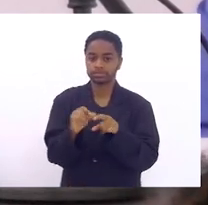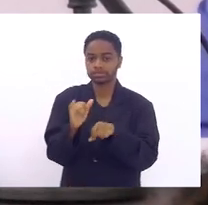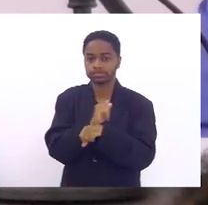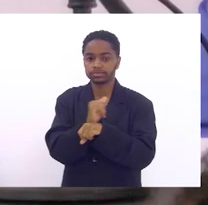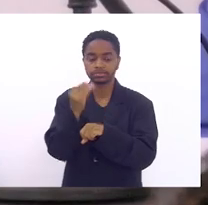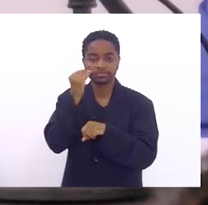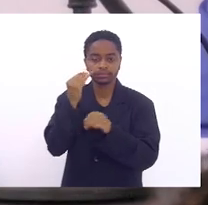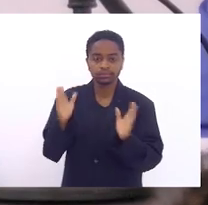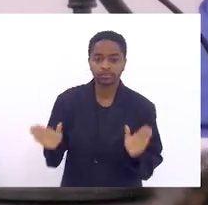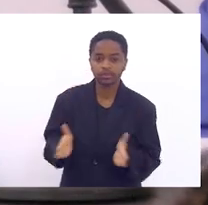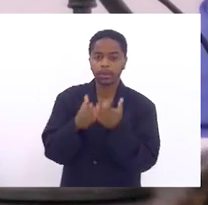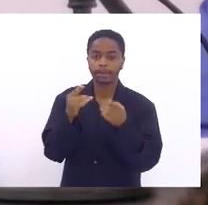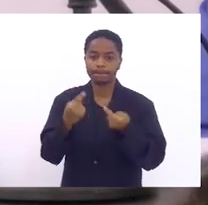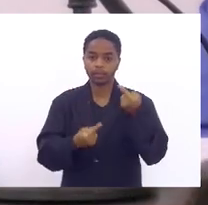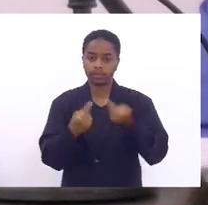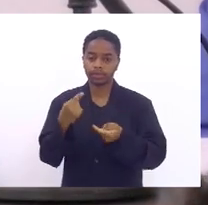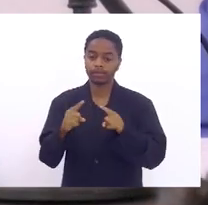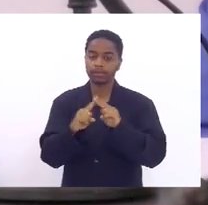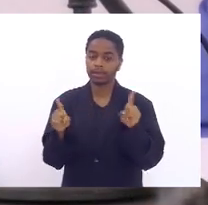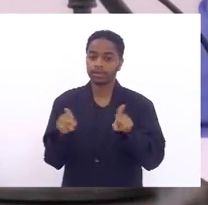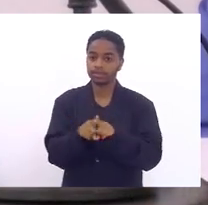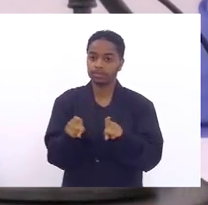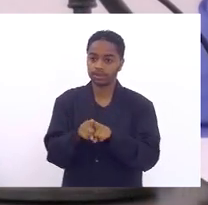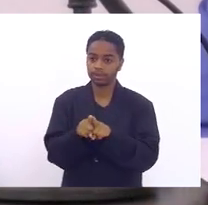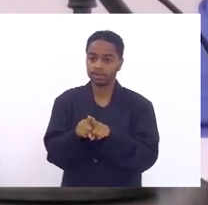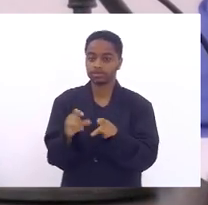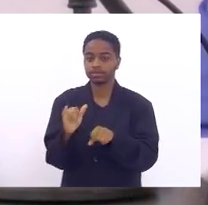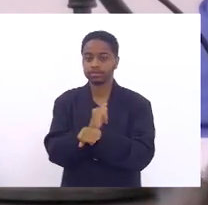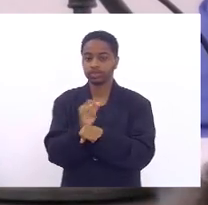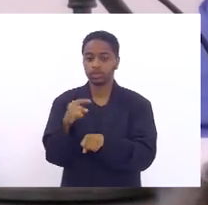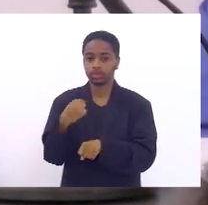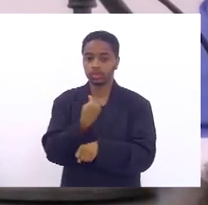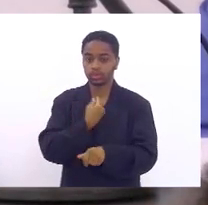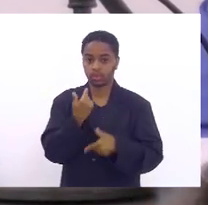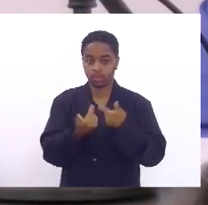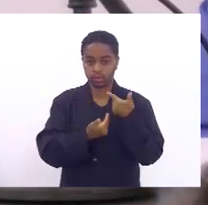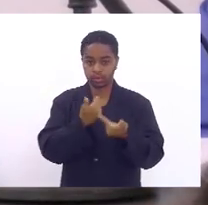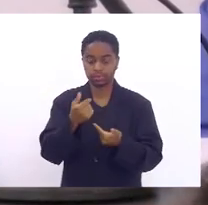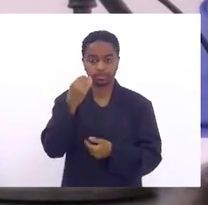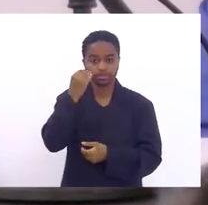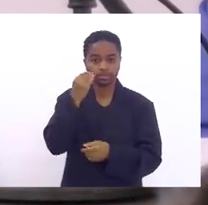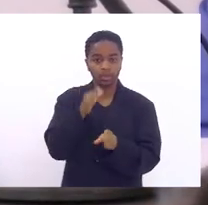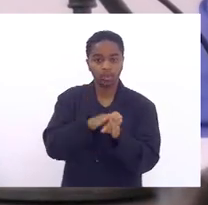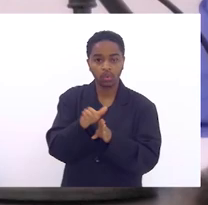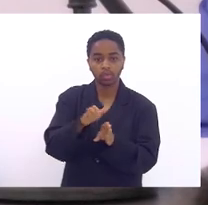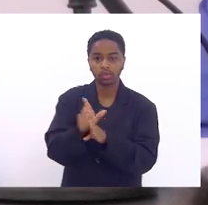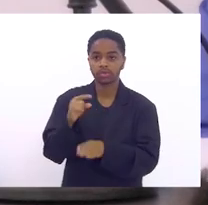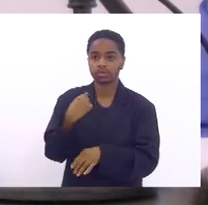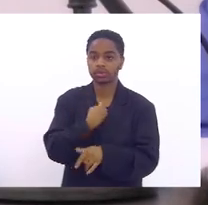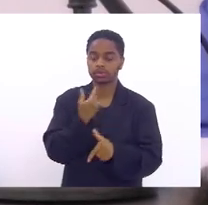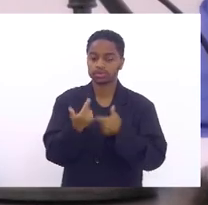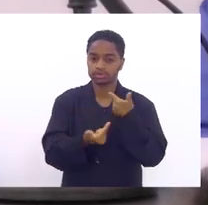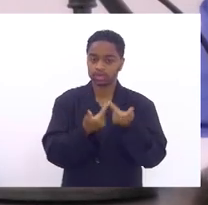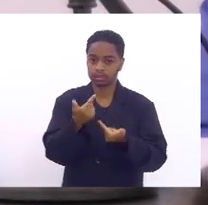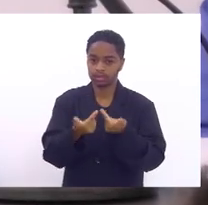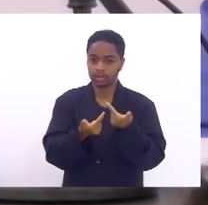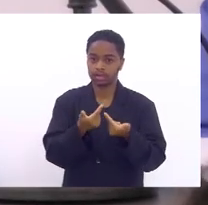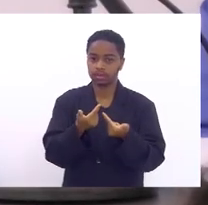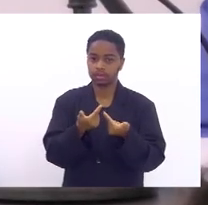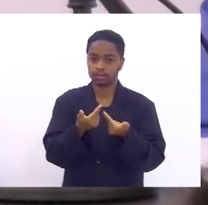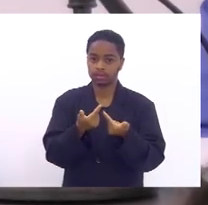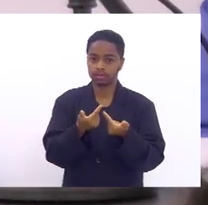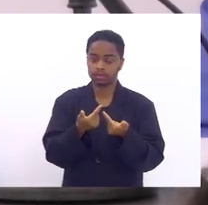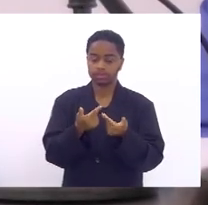políticas mas eu acho que também vai ser uma ferramenta Nossa de trabalho né para orientar os nossos trabalhos no âmbito das